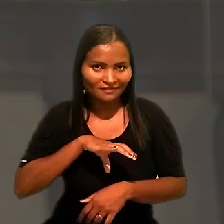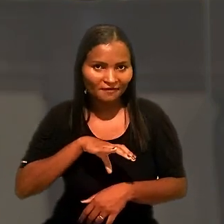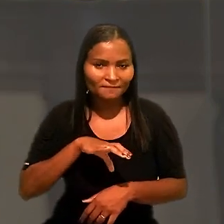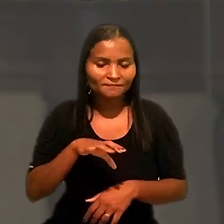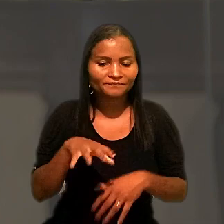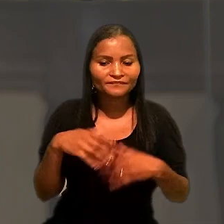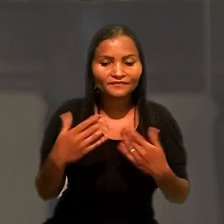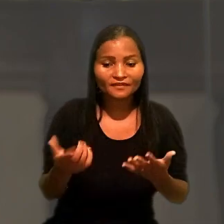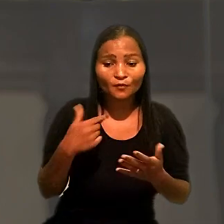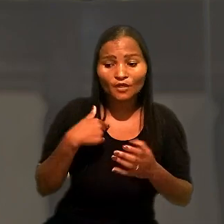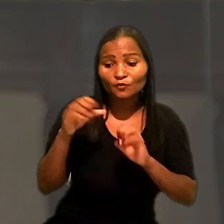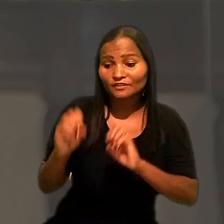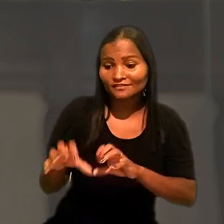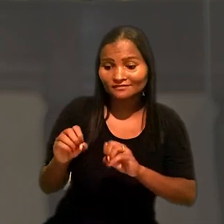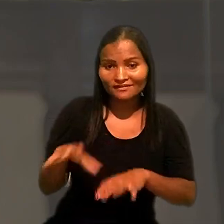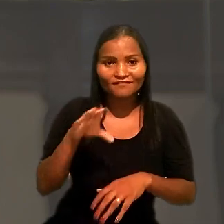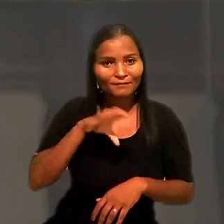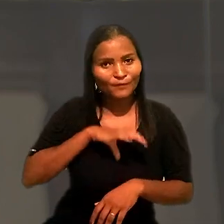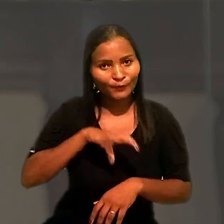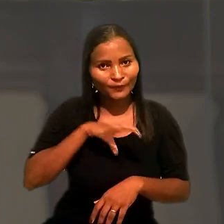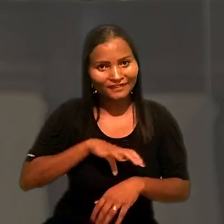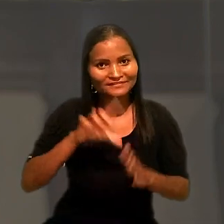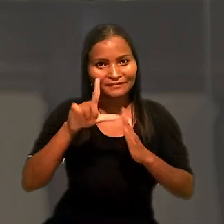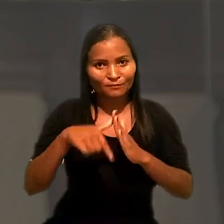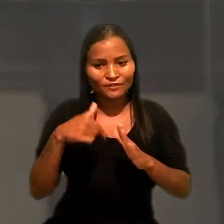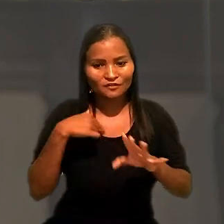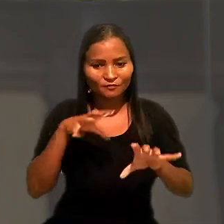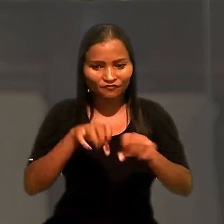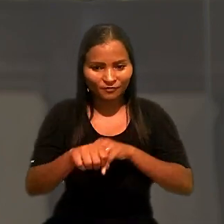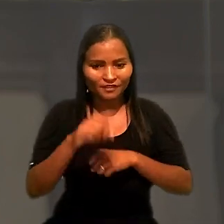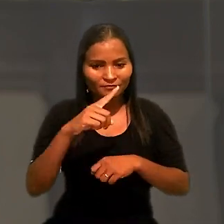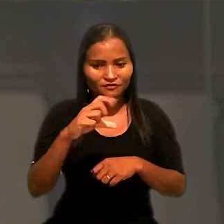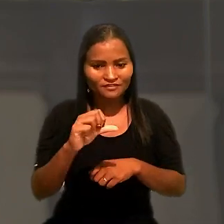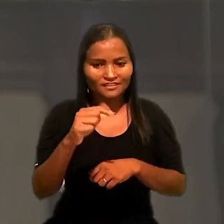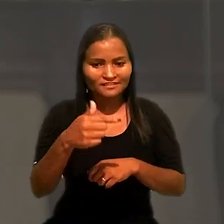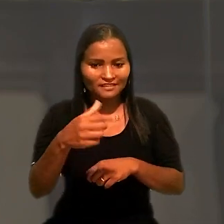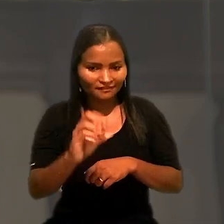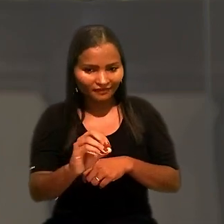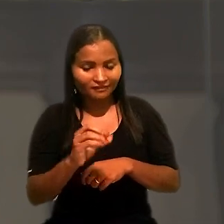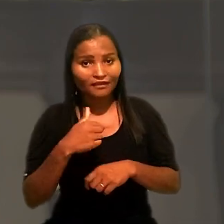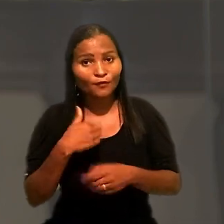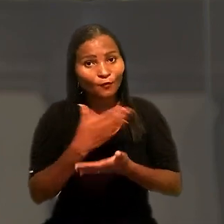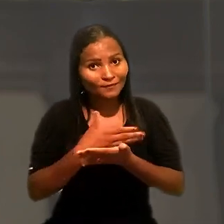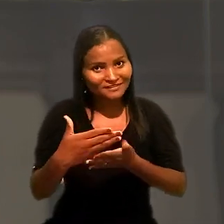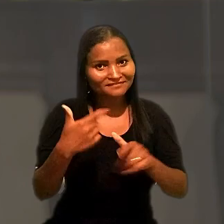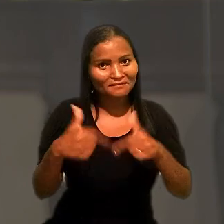Então, eu dava aula de português. Quando me formei em 70, comecei a advogar.